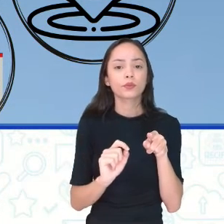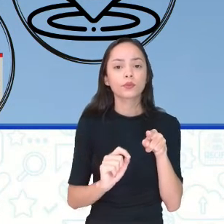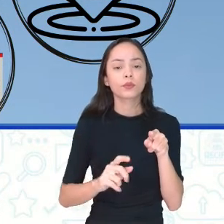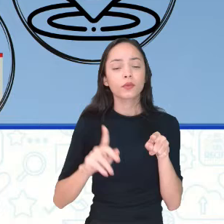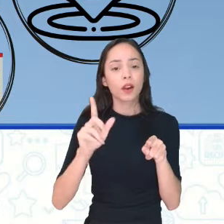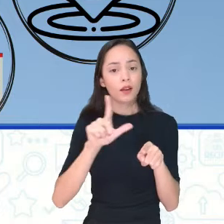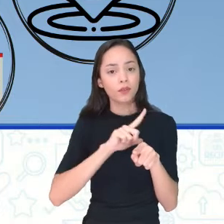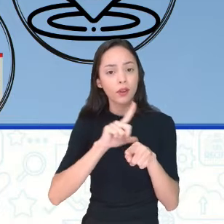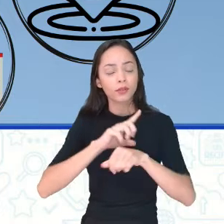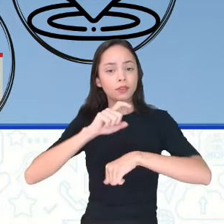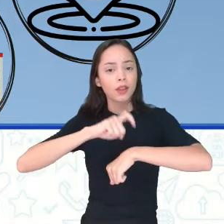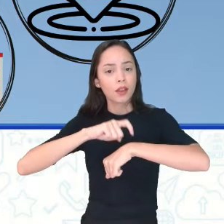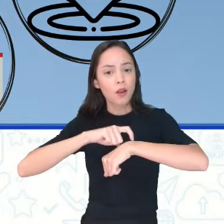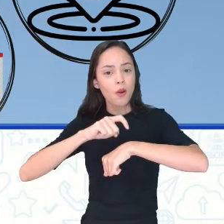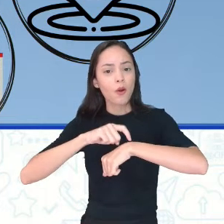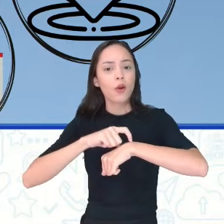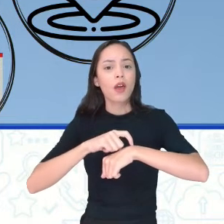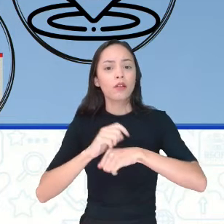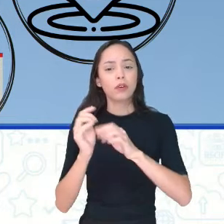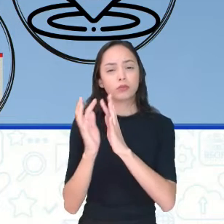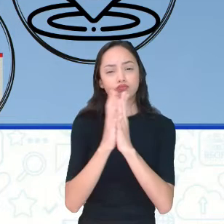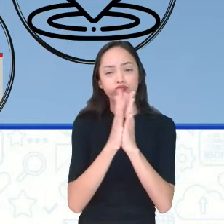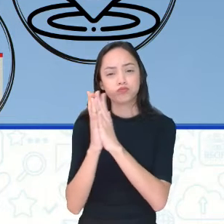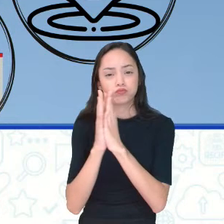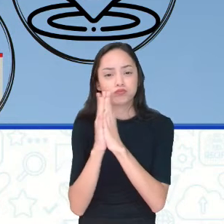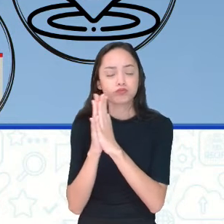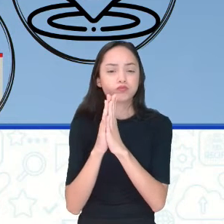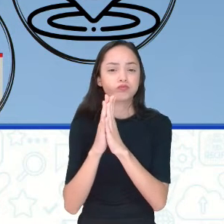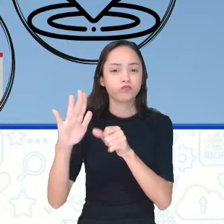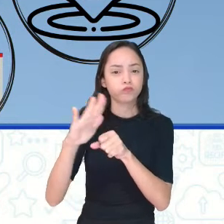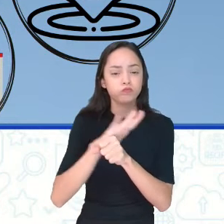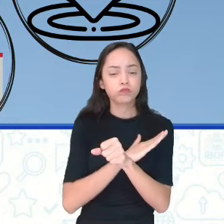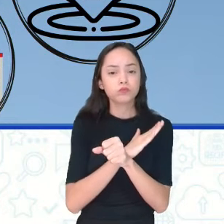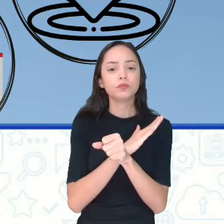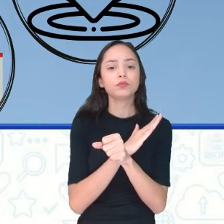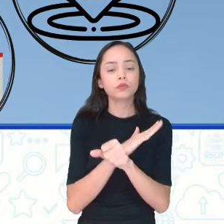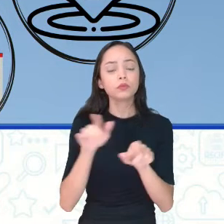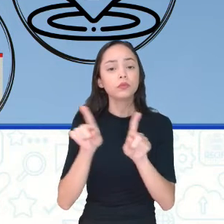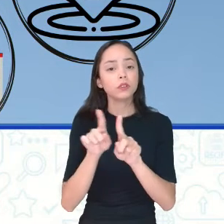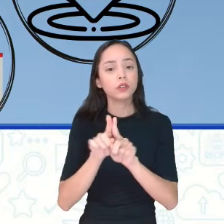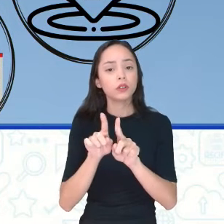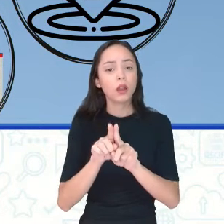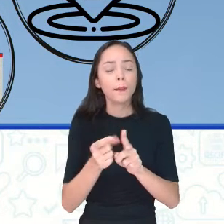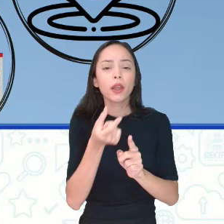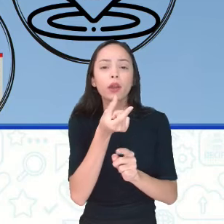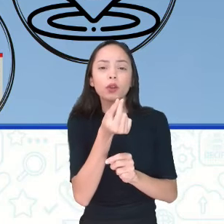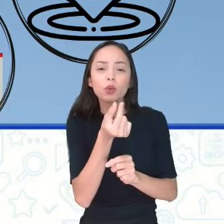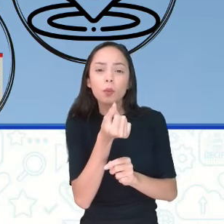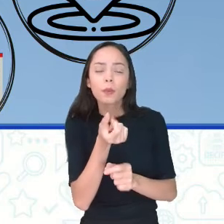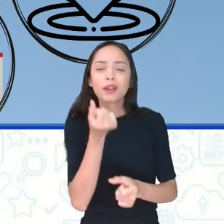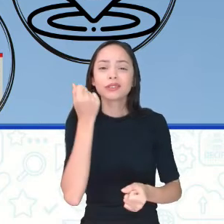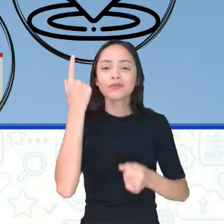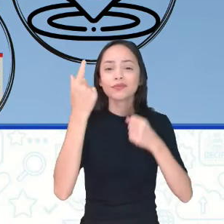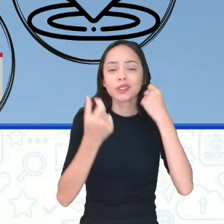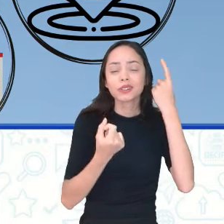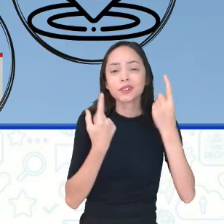ter horários que vai ter uma alta lotação, vai poder praticar preços que talvez não